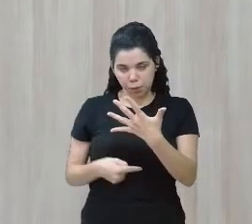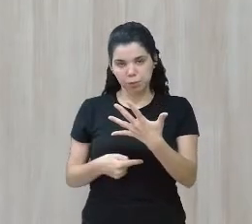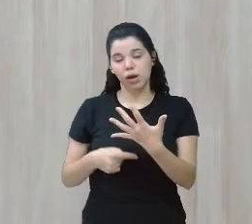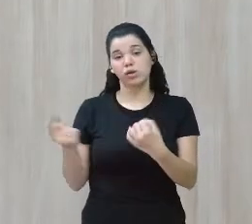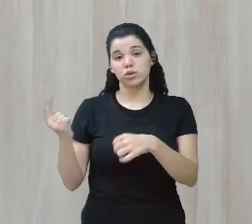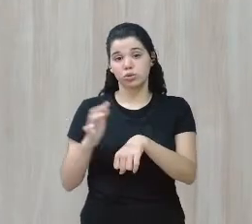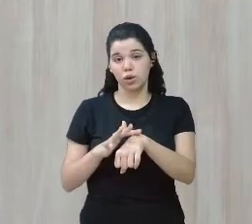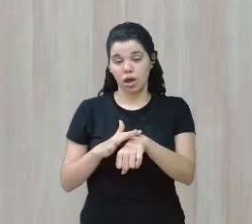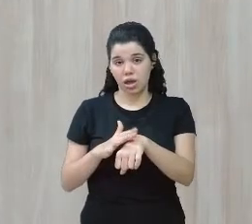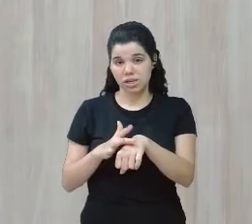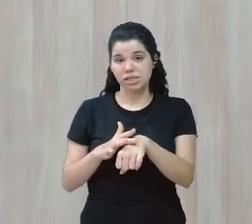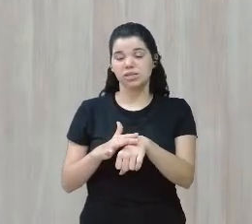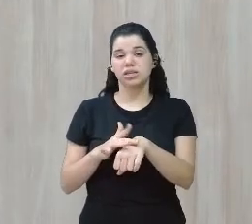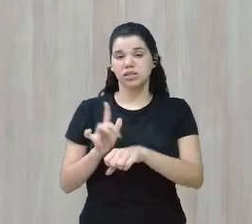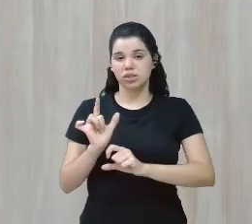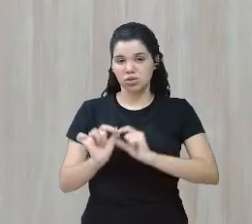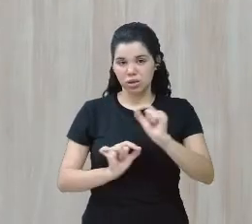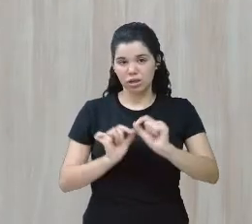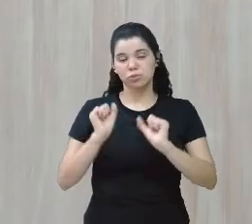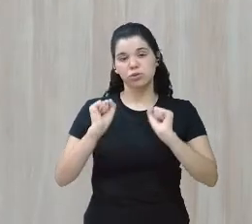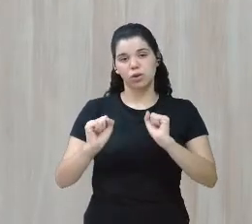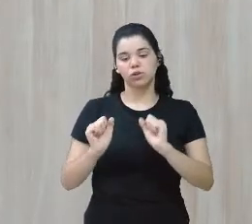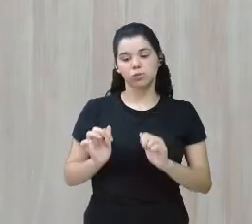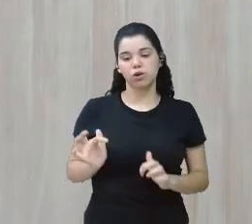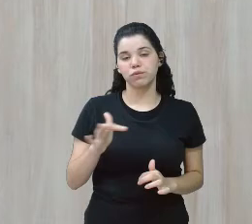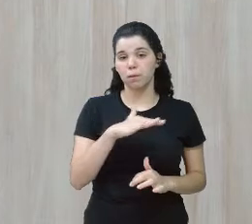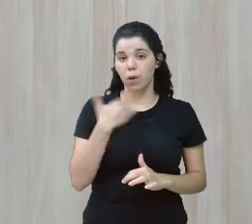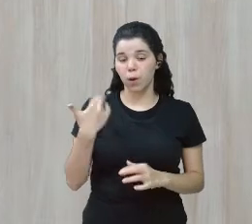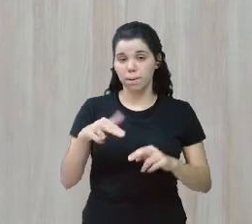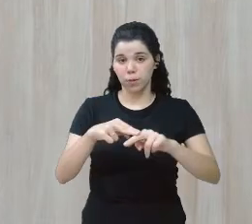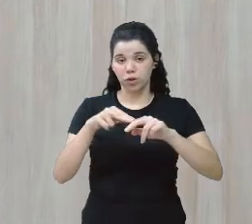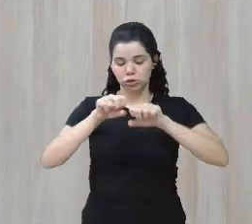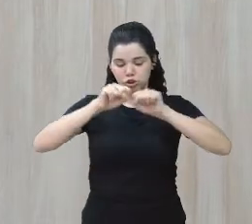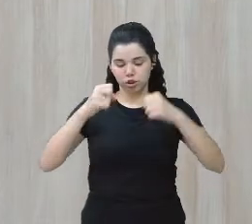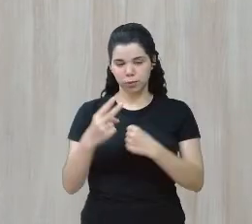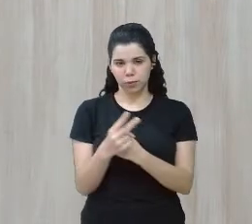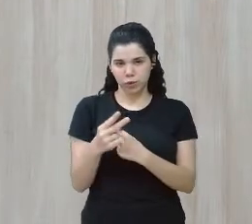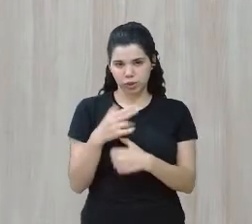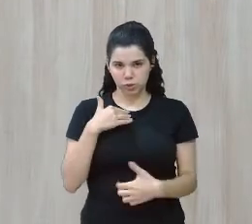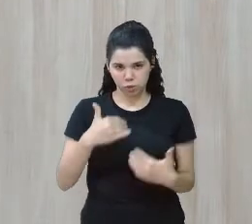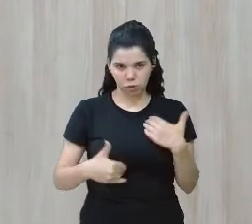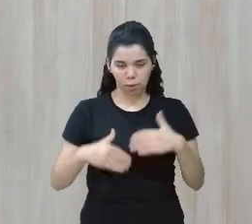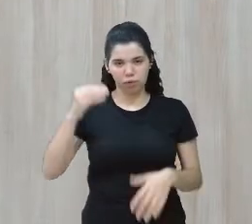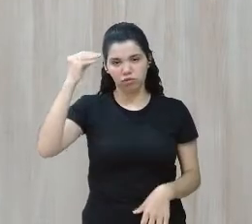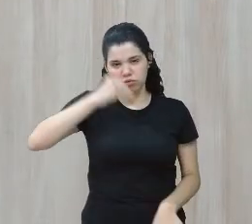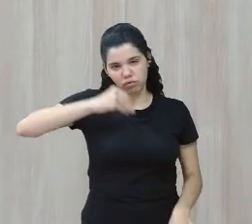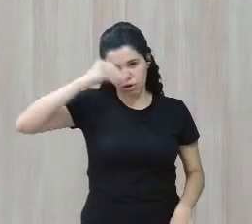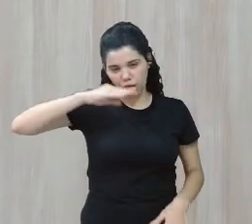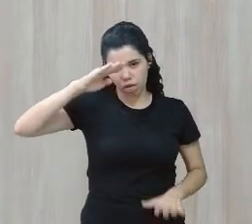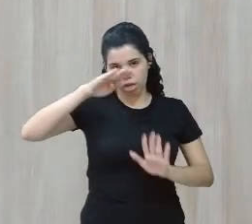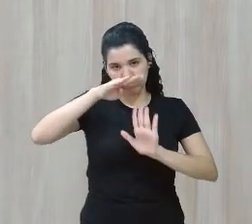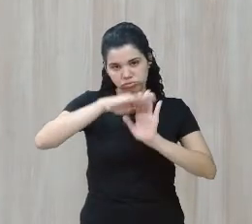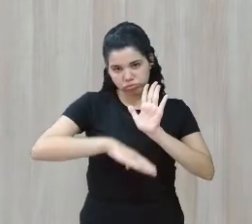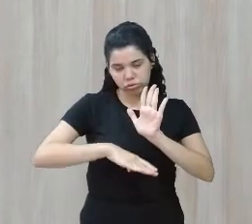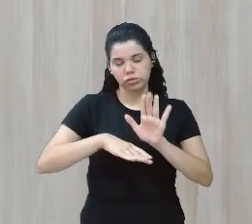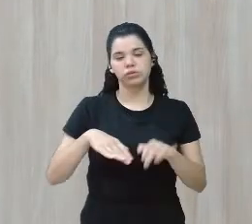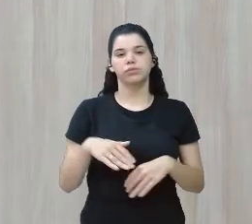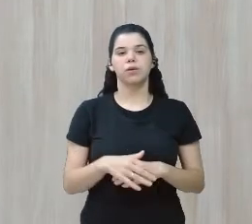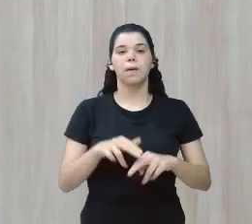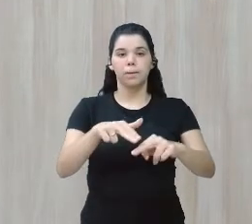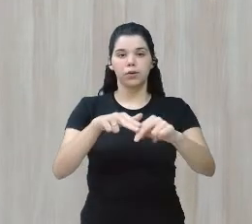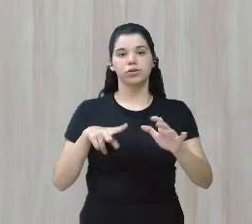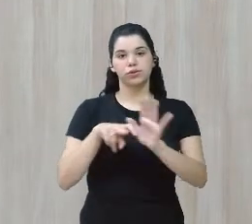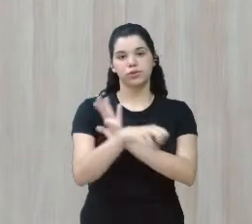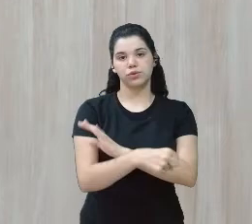tuberculose. Então, são doenças que as pessoas podem até morrer porque o sistema imunológico já está bastante afetado pelo